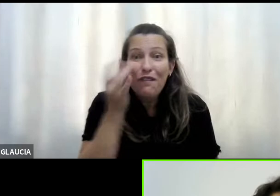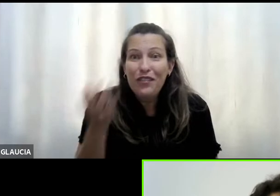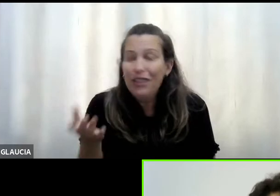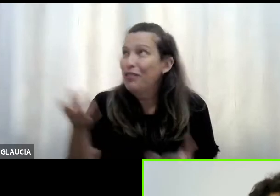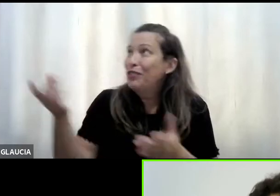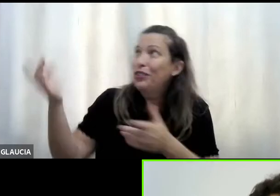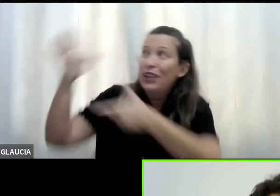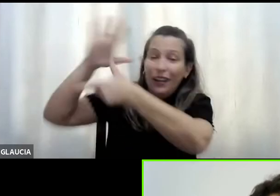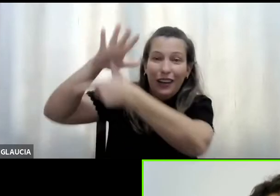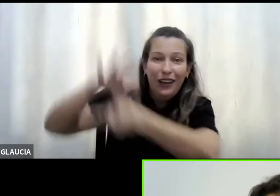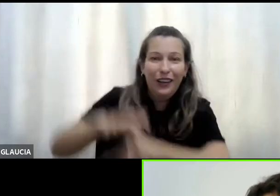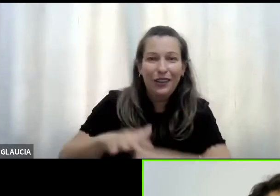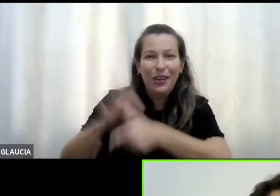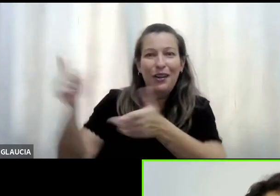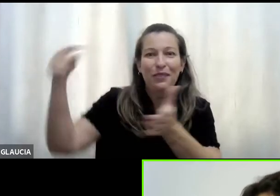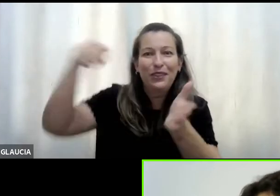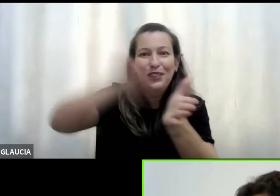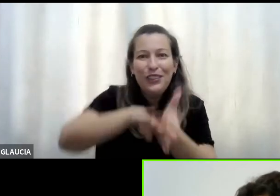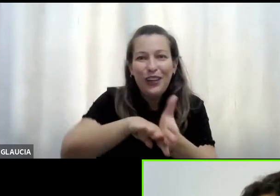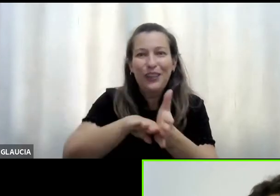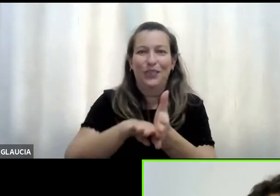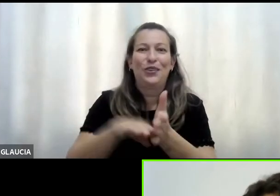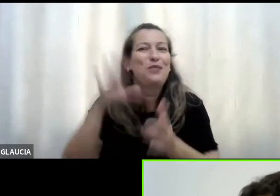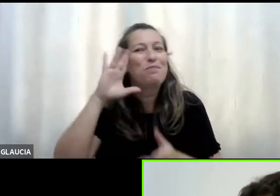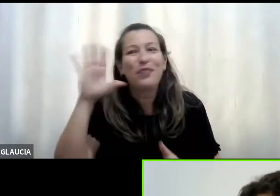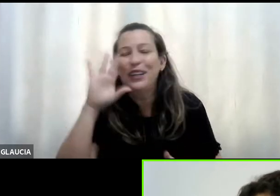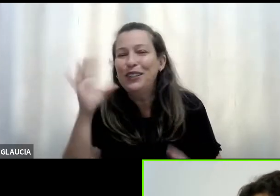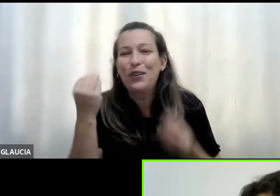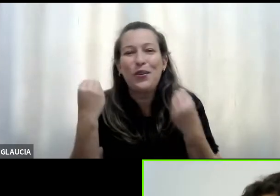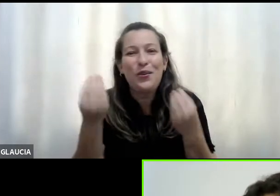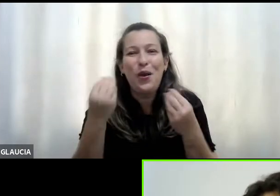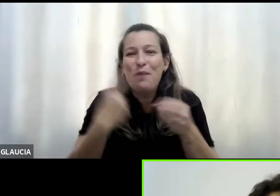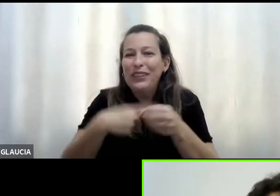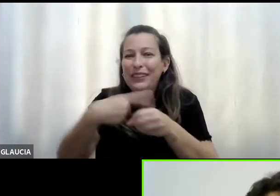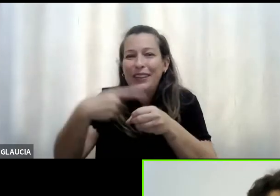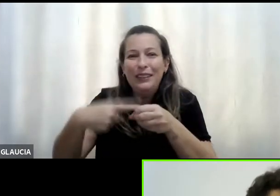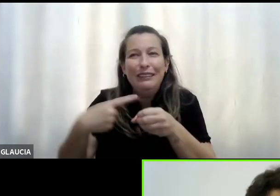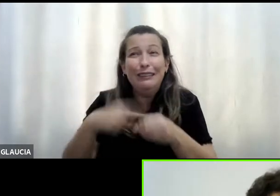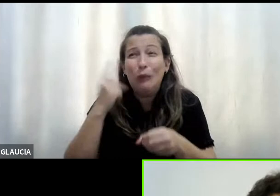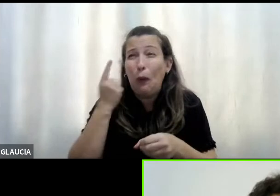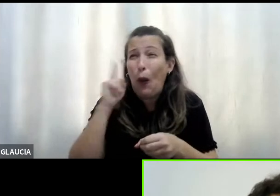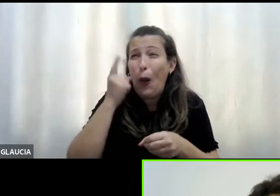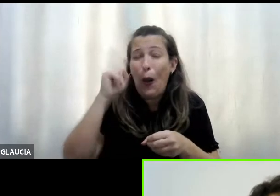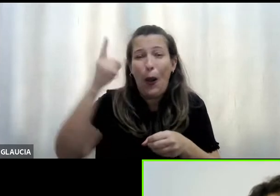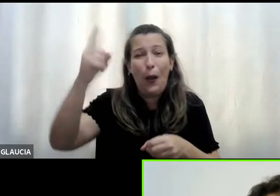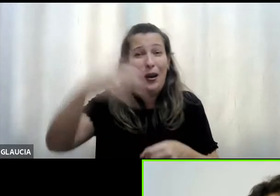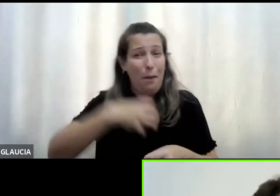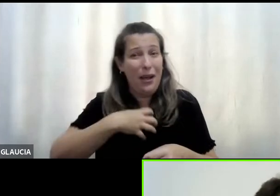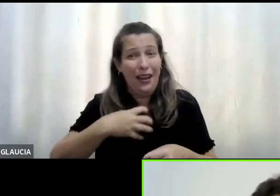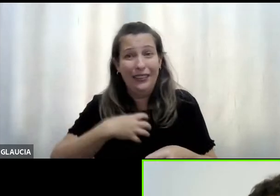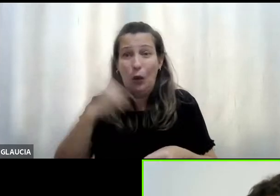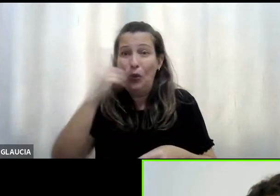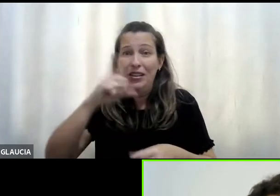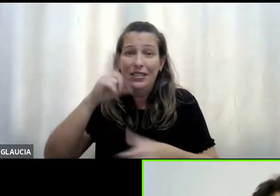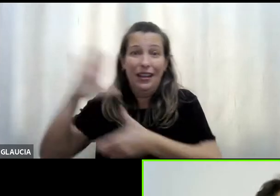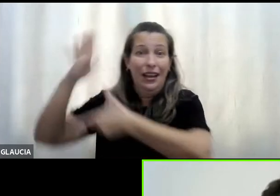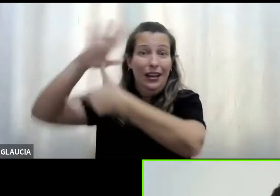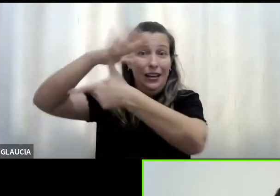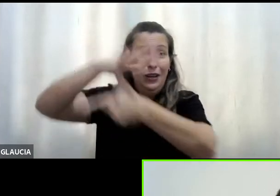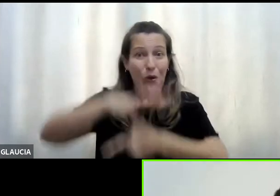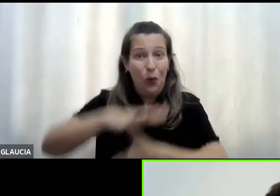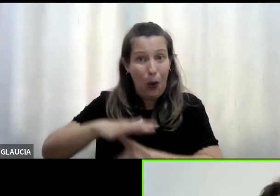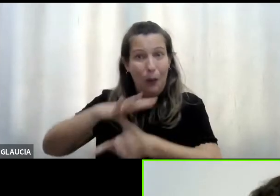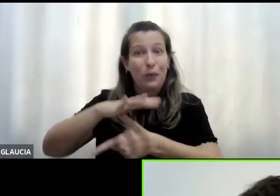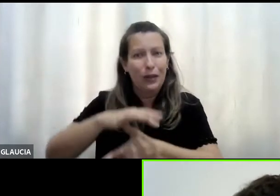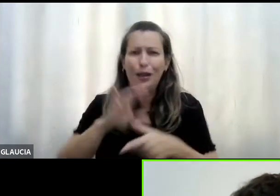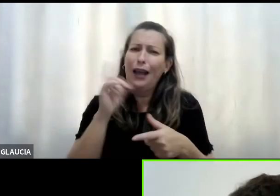imagine como foi no interior da Bahia chegar esse helicóptero e como isso gerou uma série de